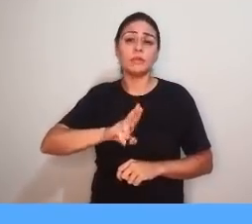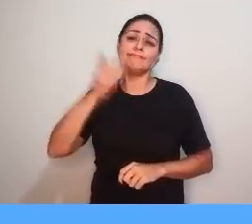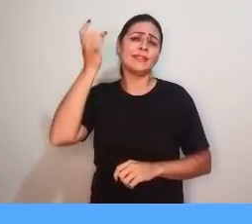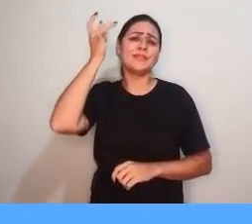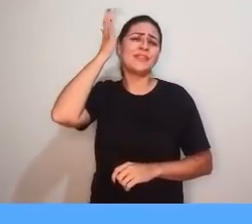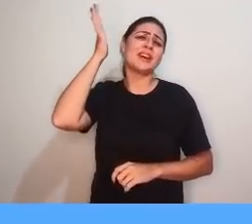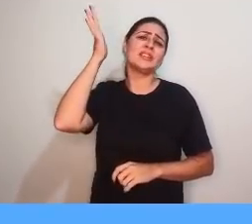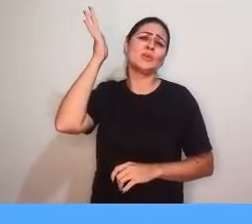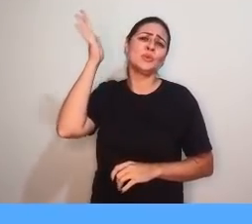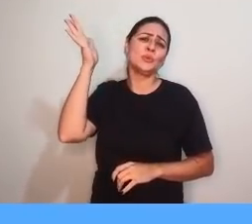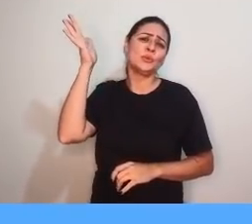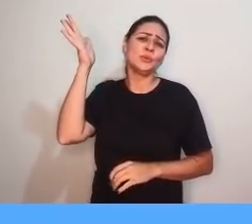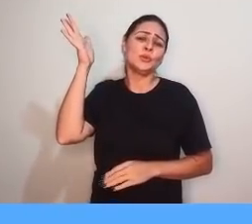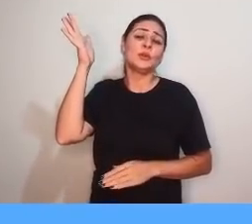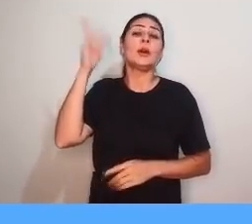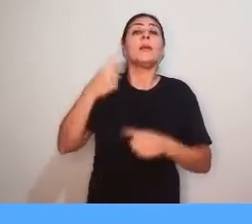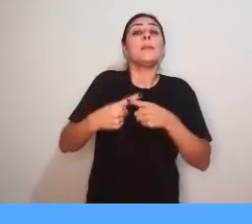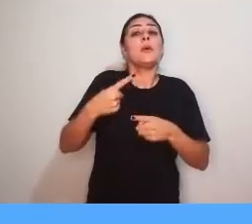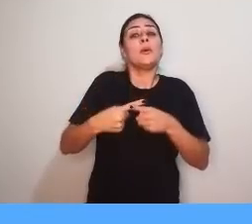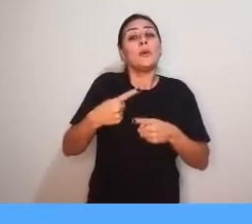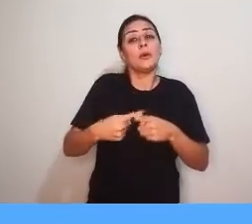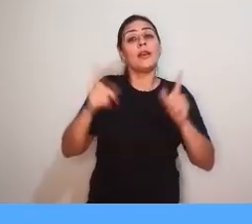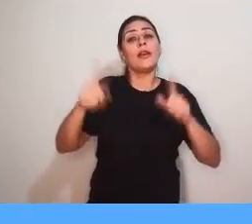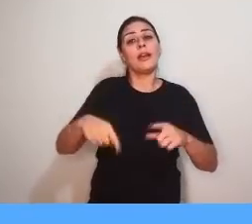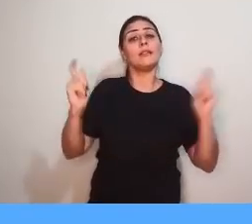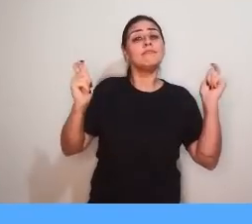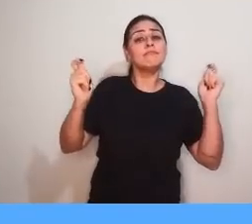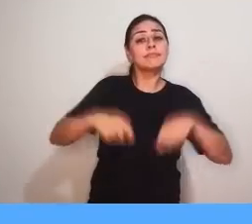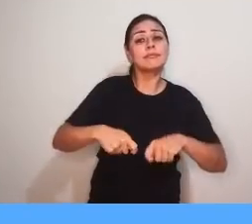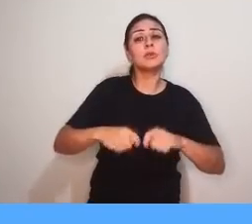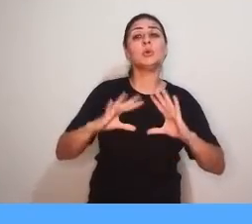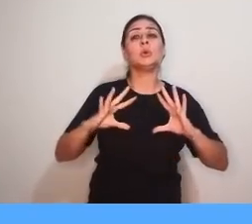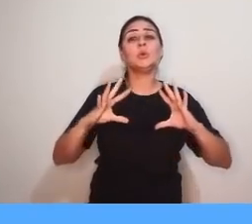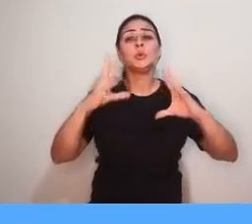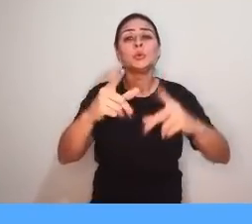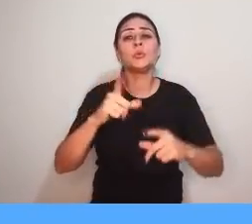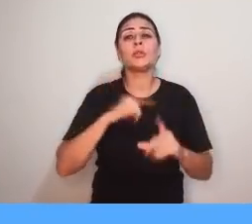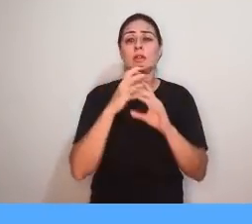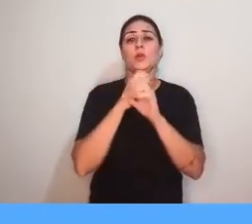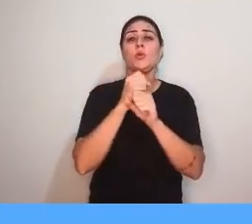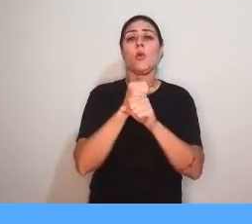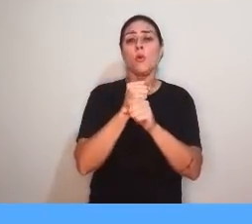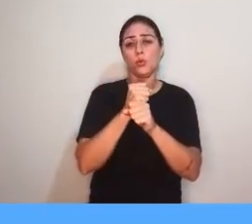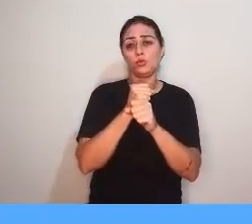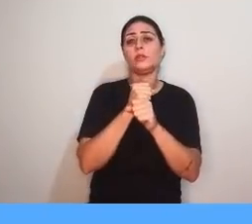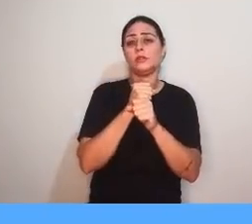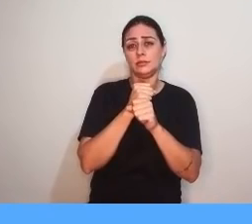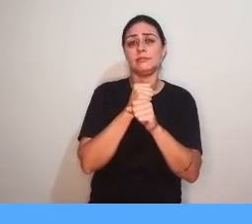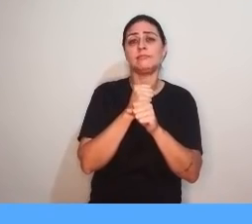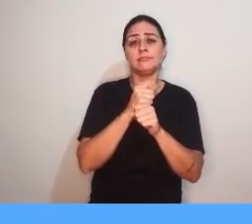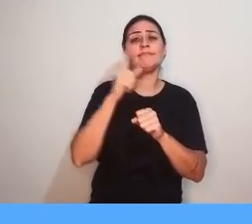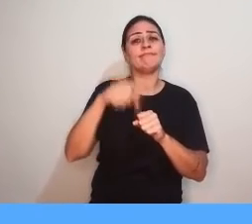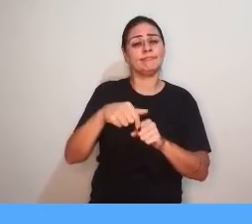muito, porque é uma possibilidade, todo mundo tem a sua conta ali, todo mundo pode criar ali, né, da área de docente,